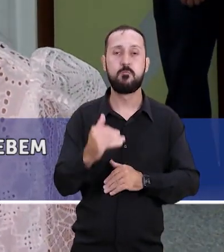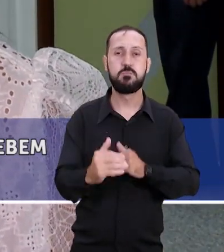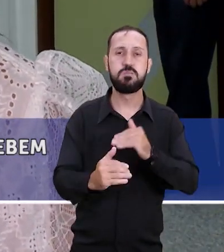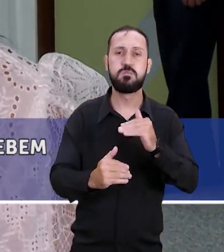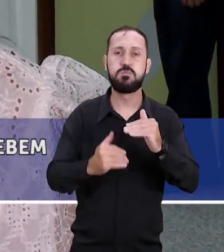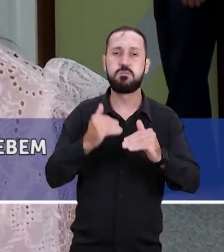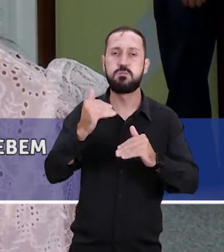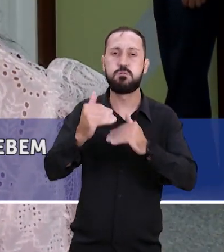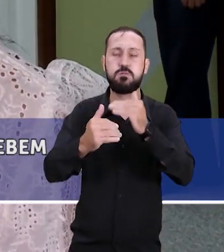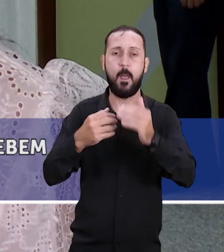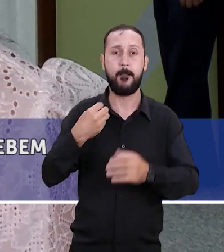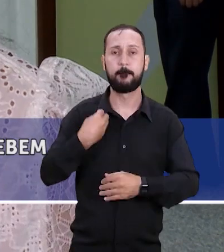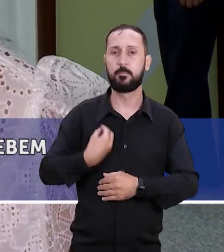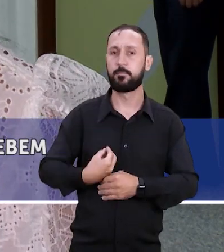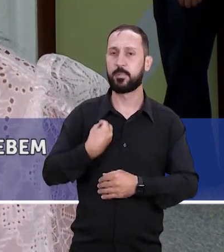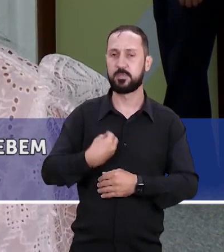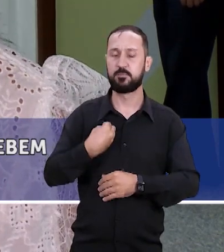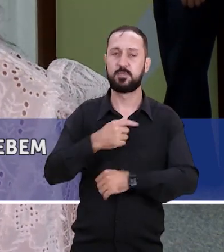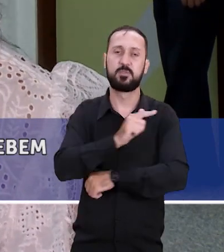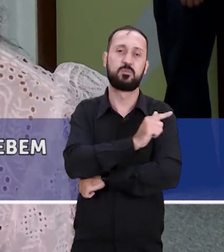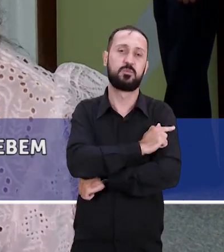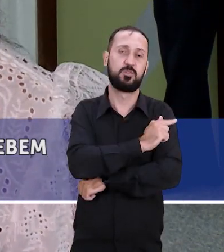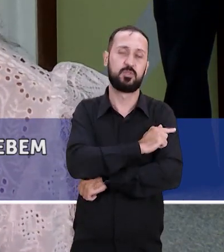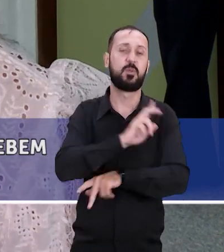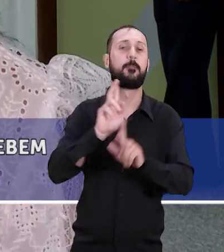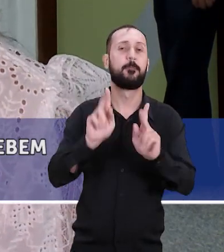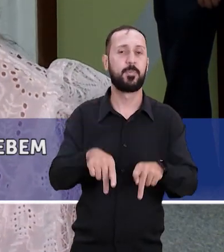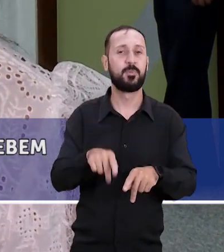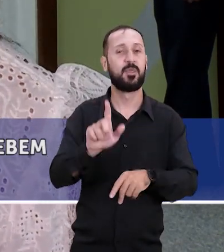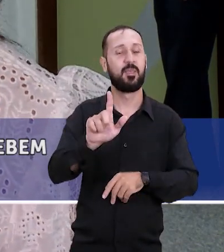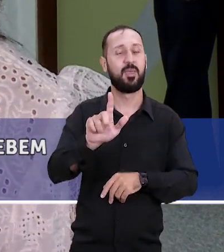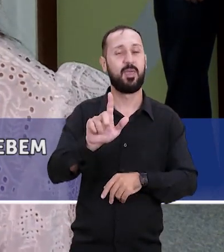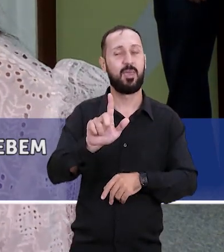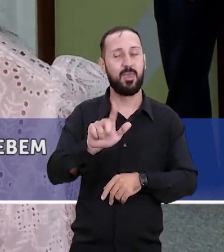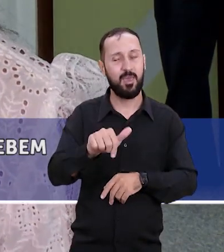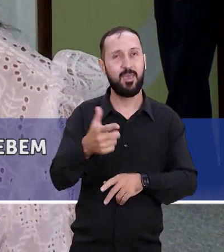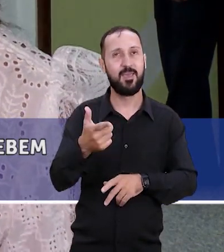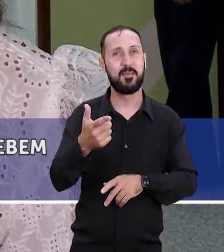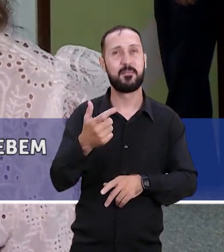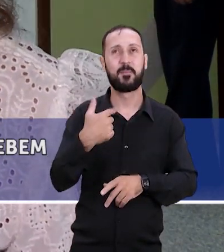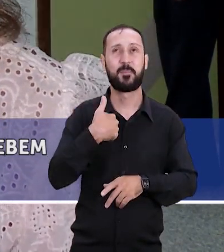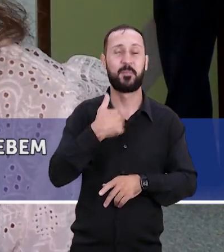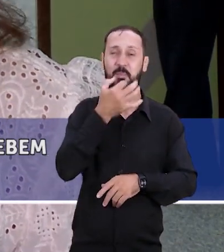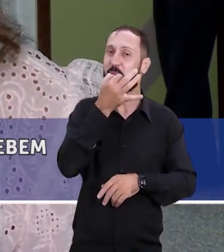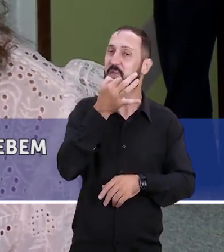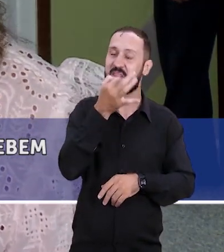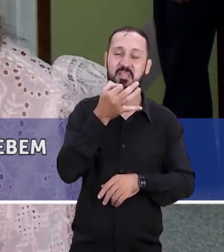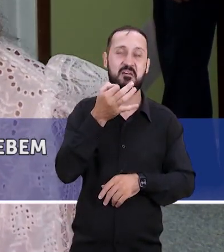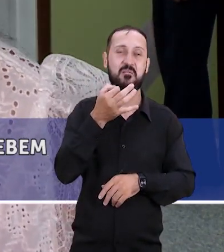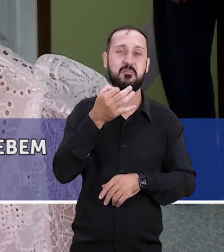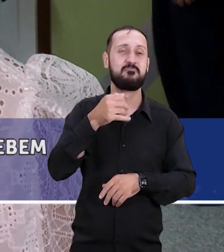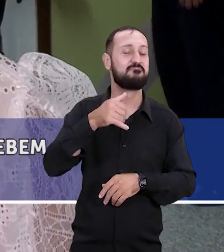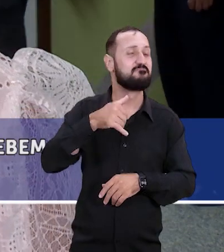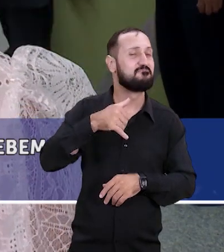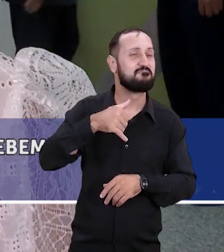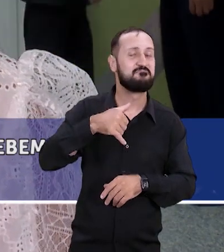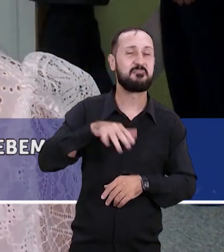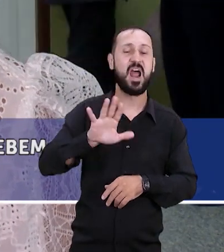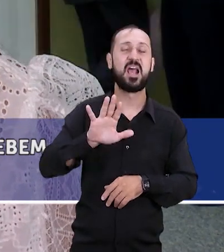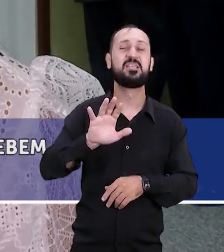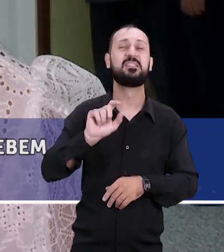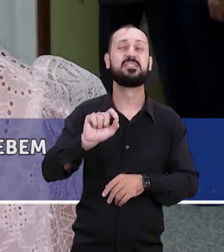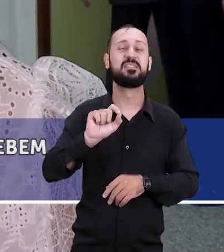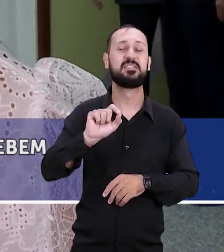participar da crescente da nossa participação na gestão pública. Eu acho que esse, sem sombra de dúvida,